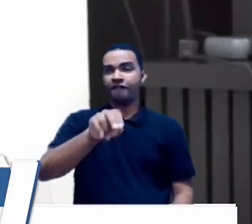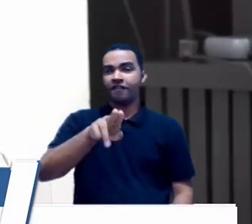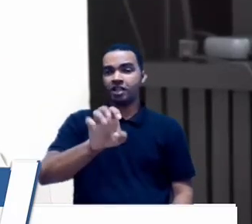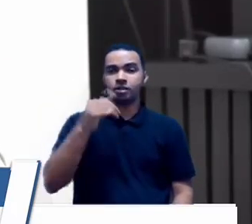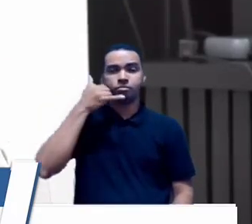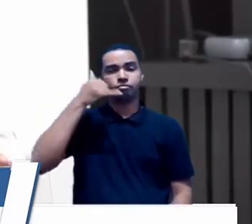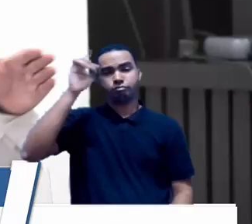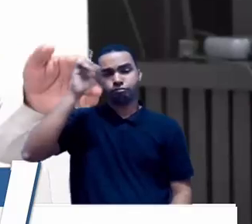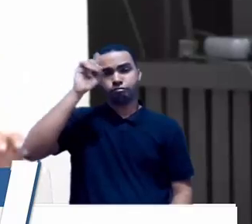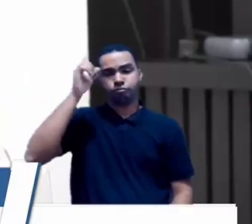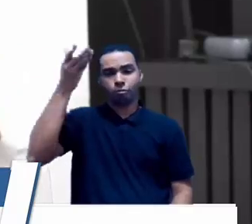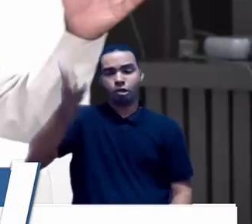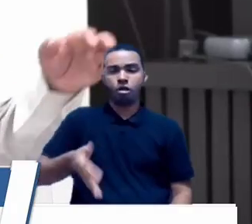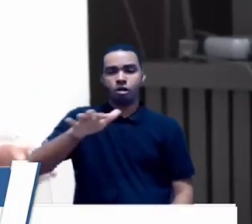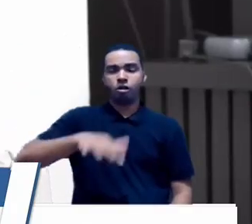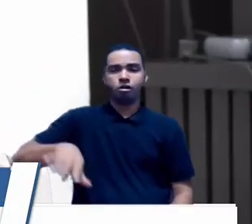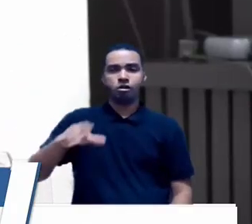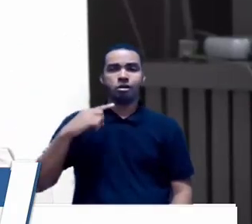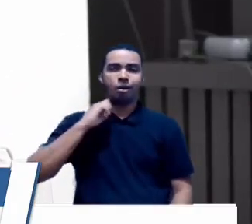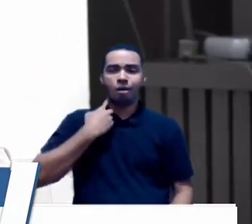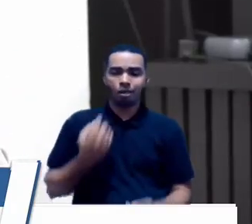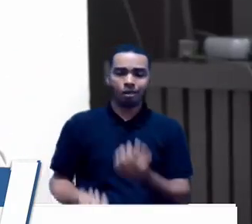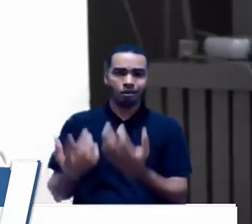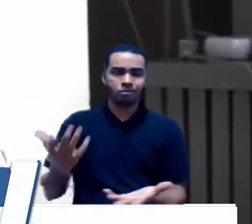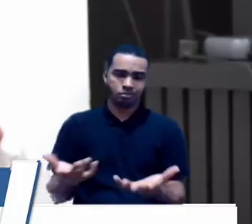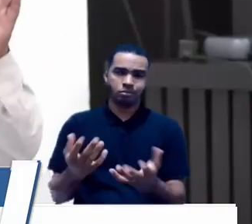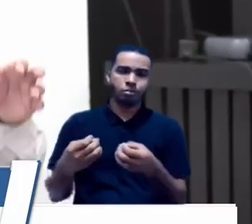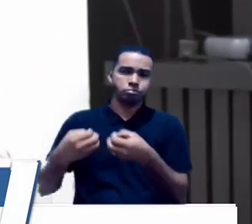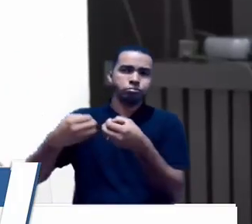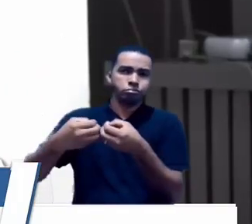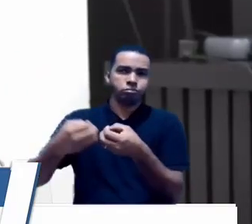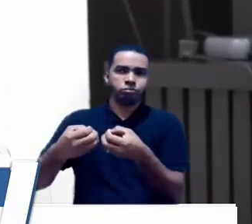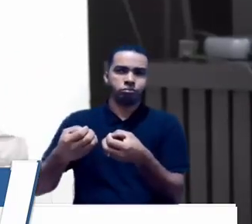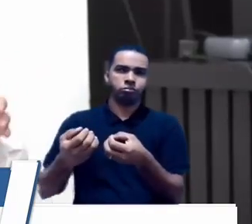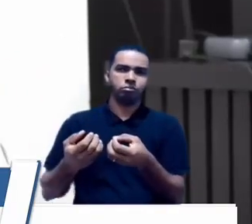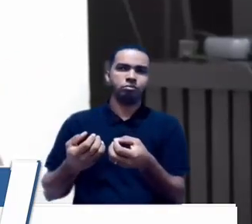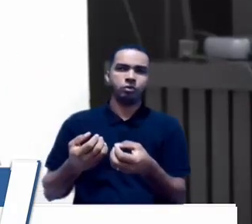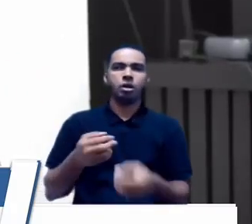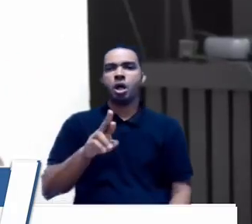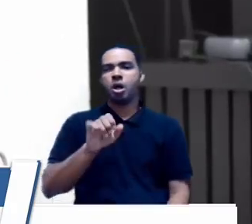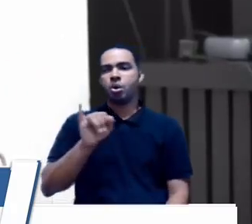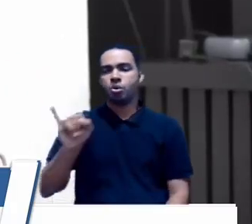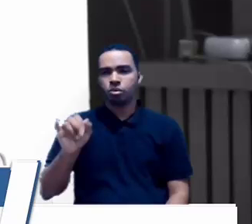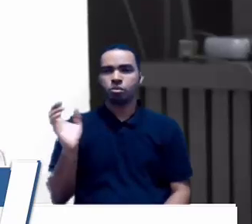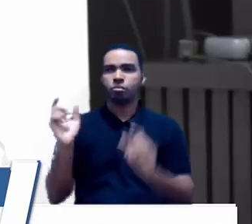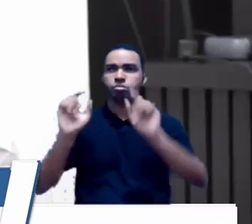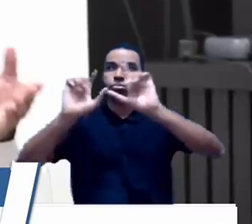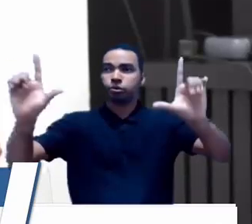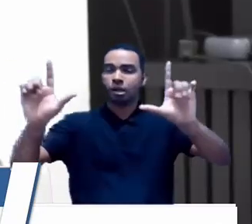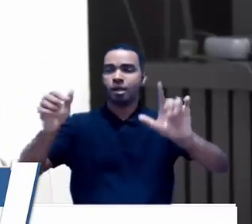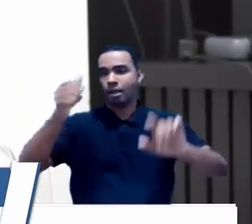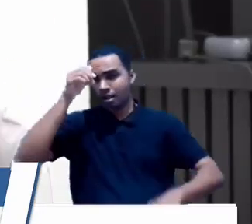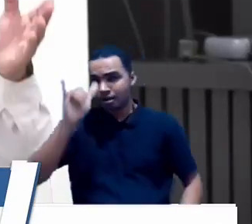joga lixo lá, né, Ronaldo? Ali perto, eu já falei para o Rui colocar uma placa para poder o